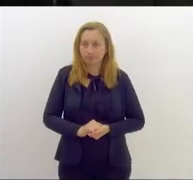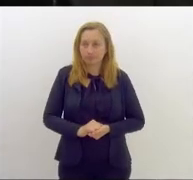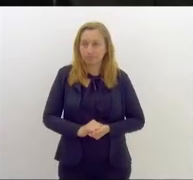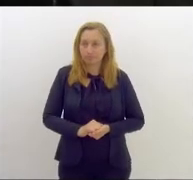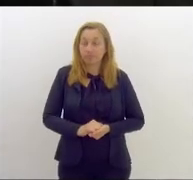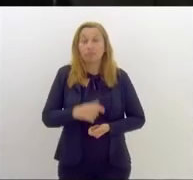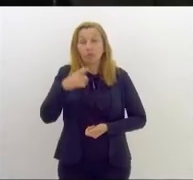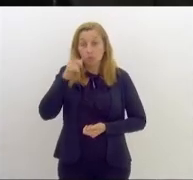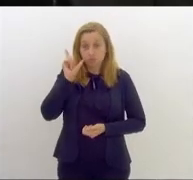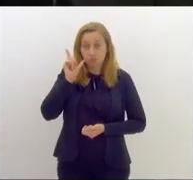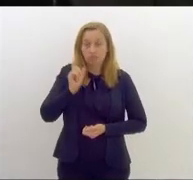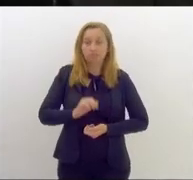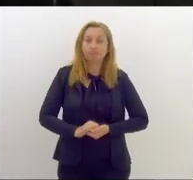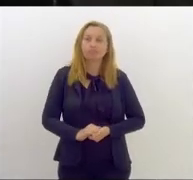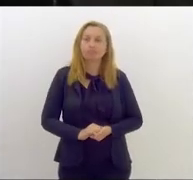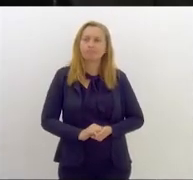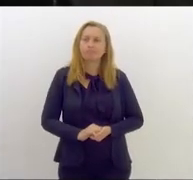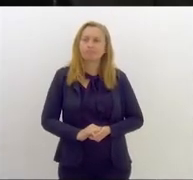ontem